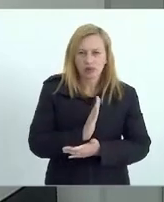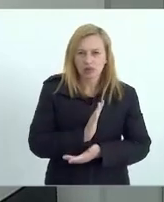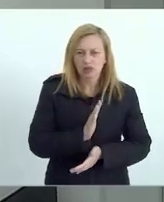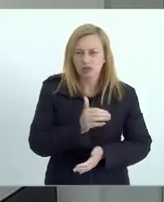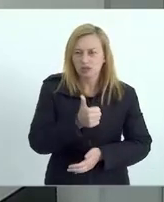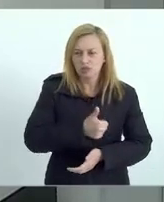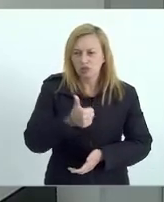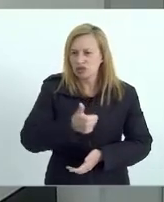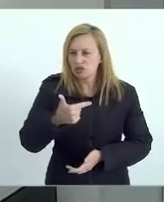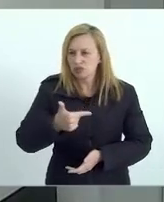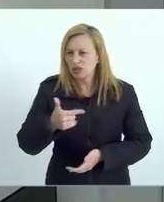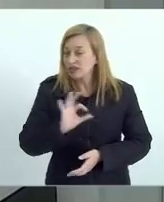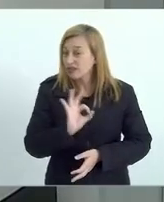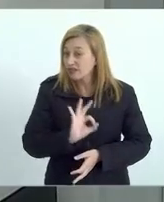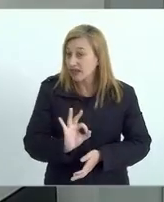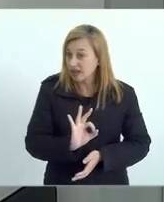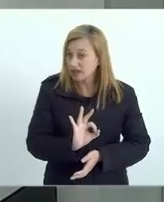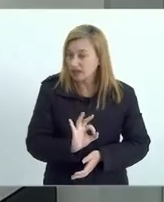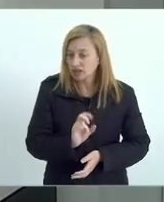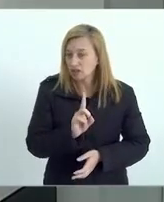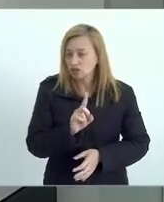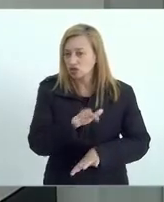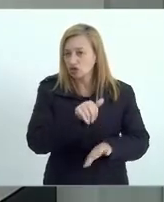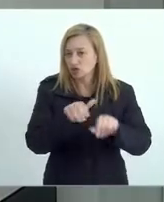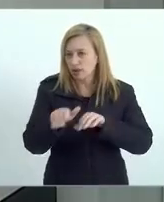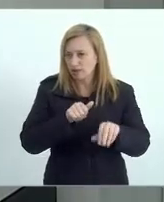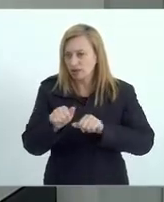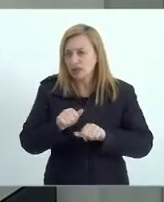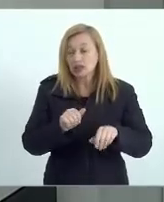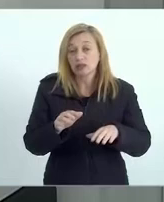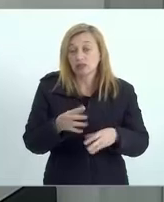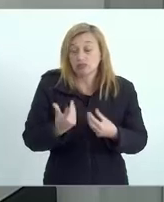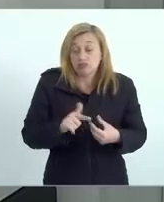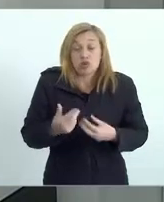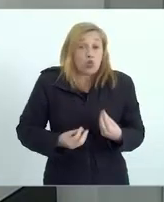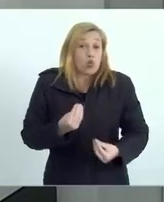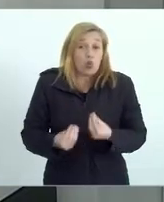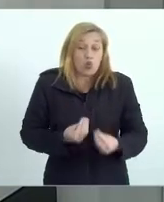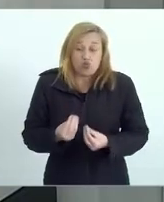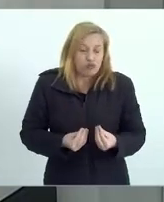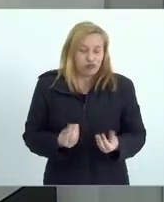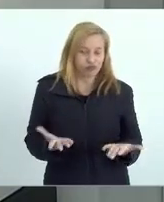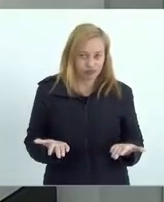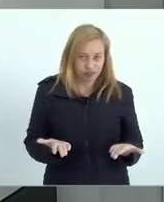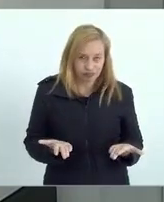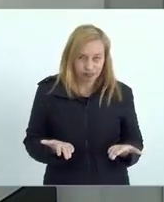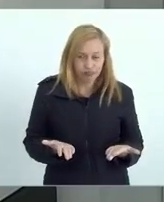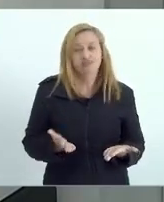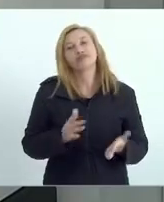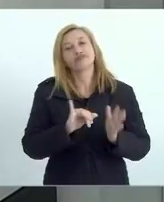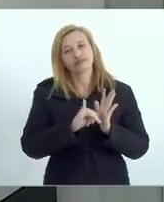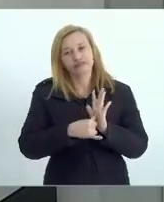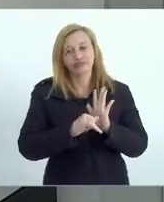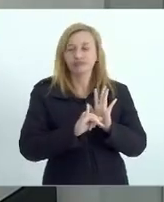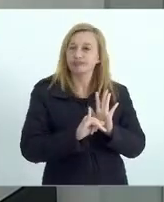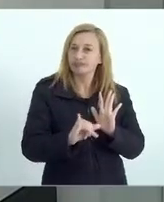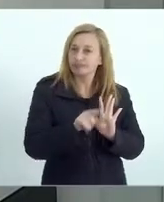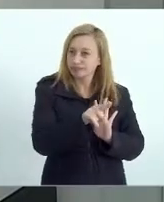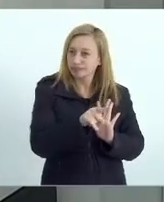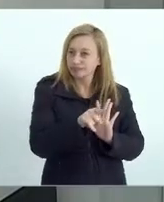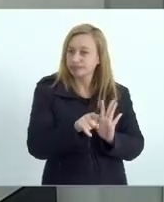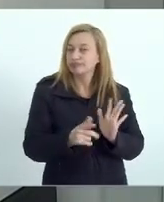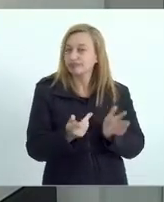nenhuma né a gente ainda não tinha sido convocado então não teria Como de fato aquele Diário Oficial tá